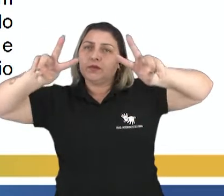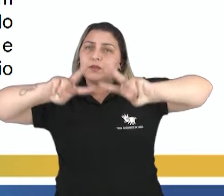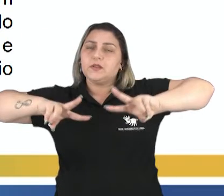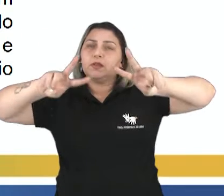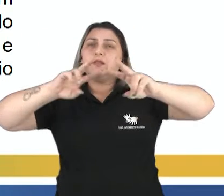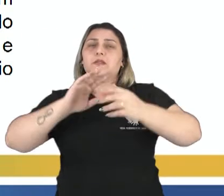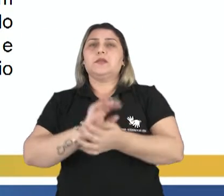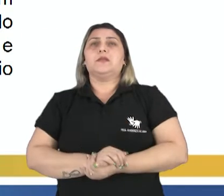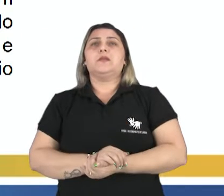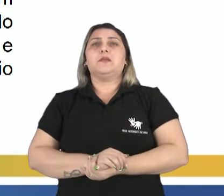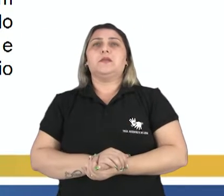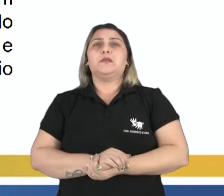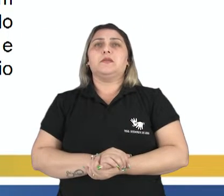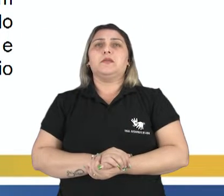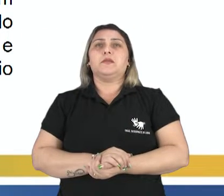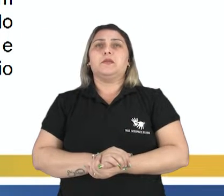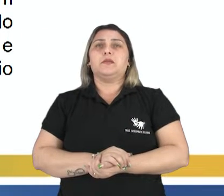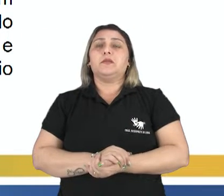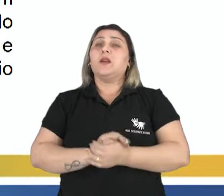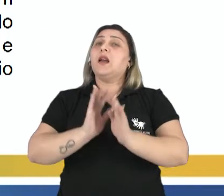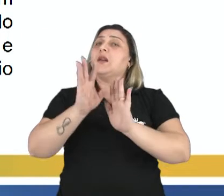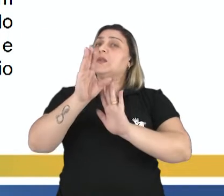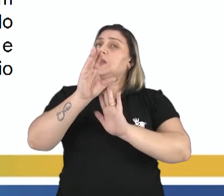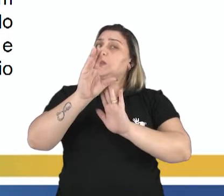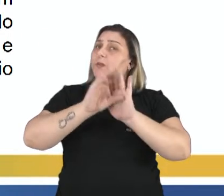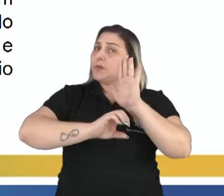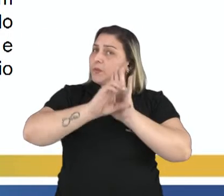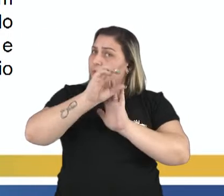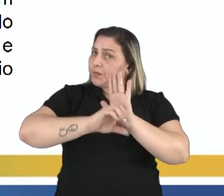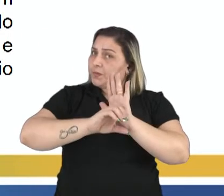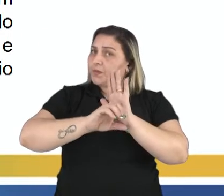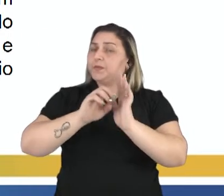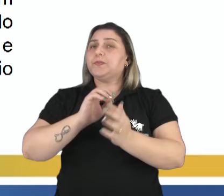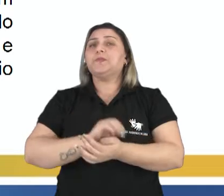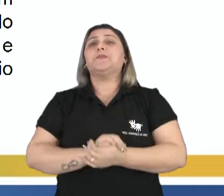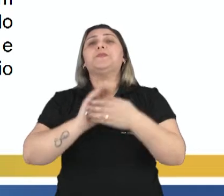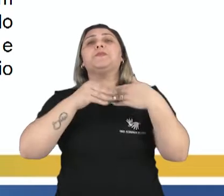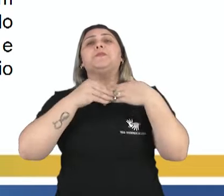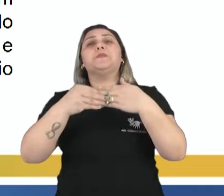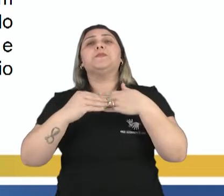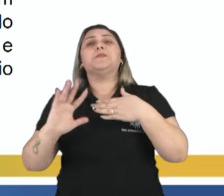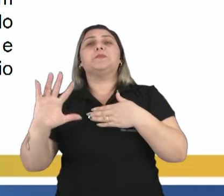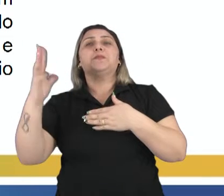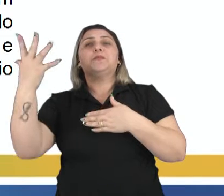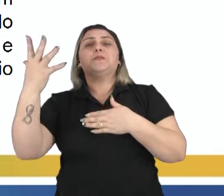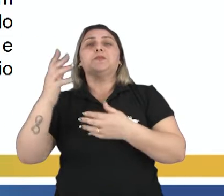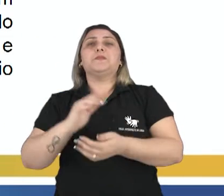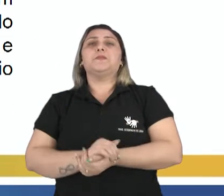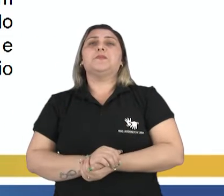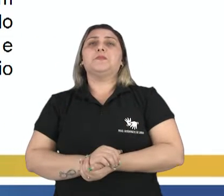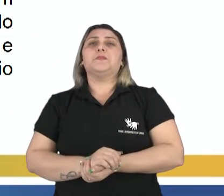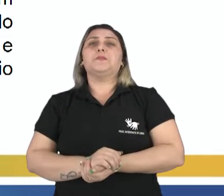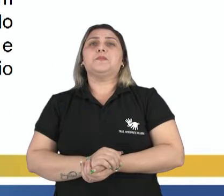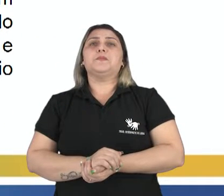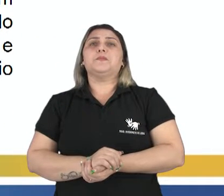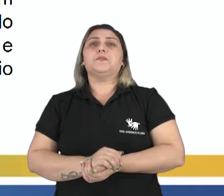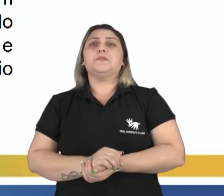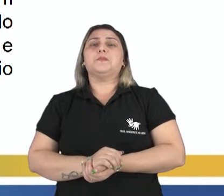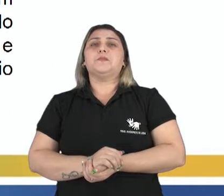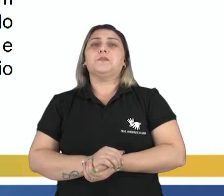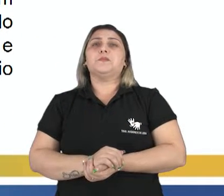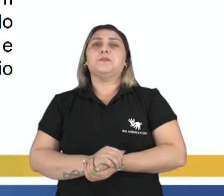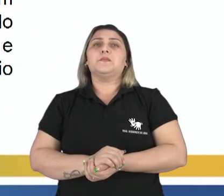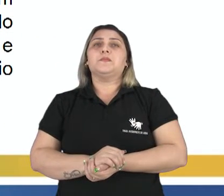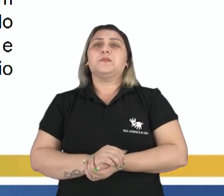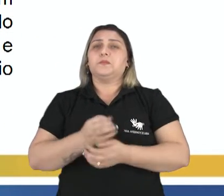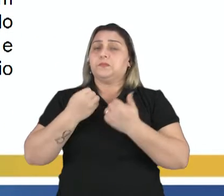Ele vai construir conceitos, vai trazer acontecimentos e vai passar a ser